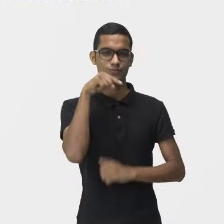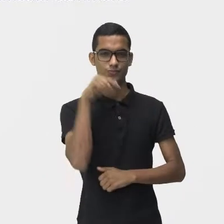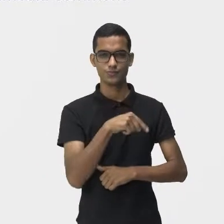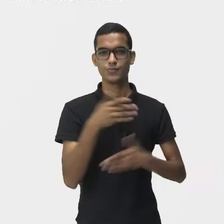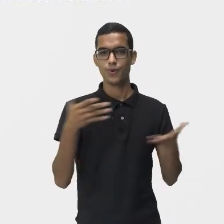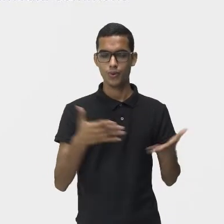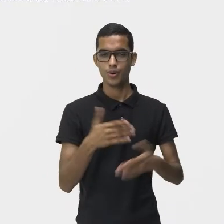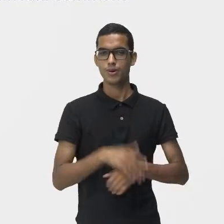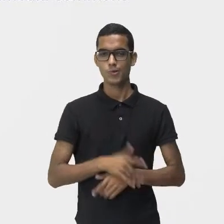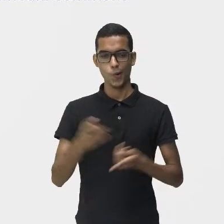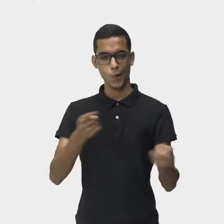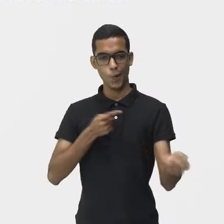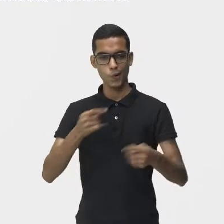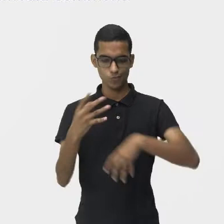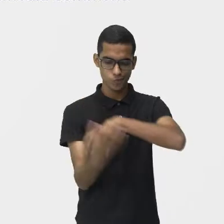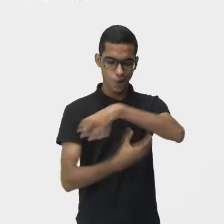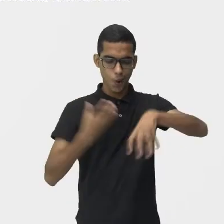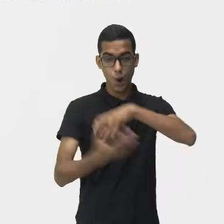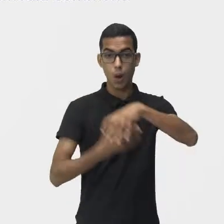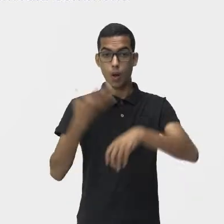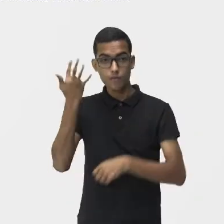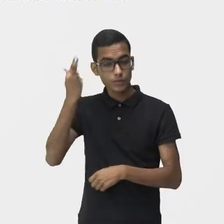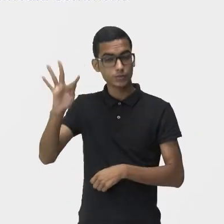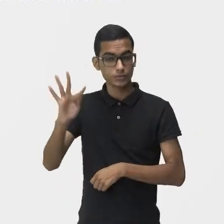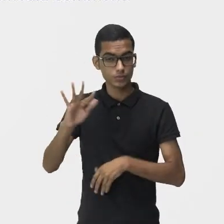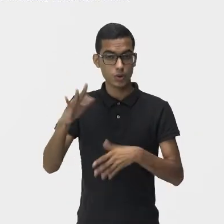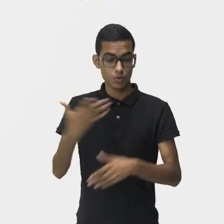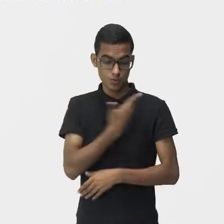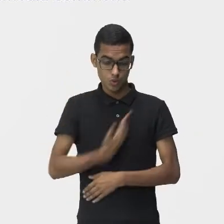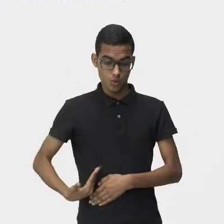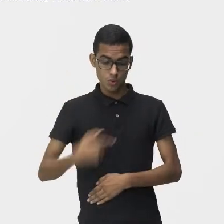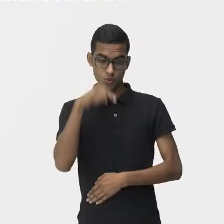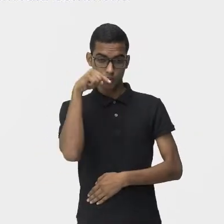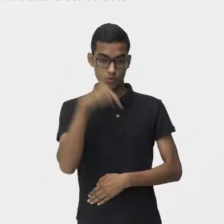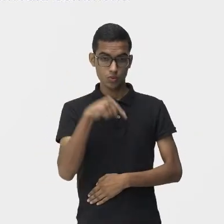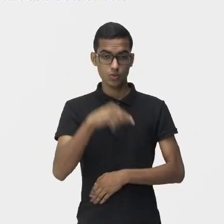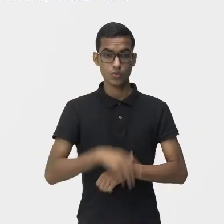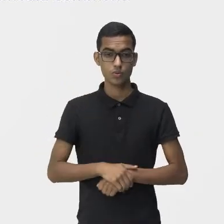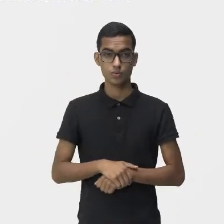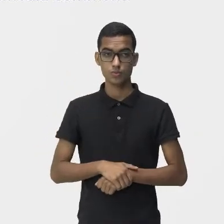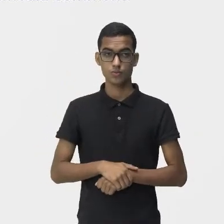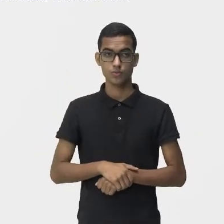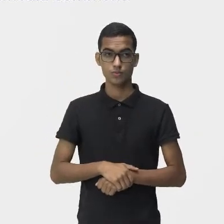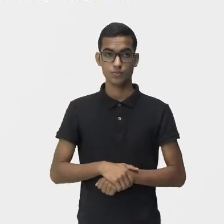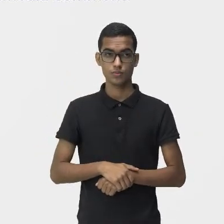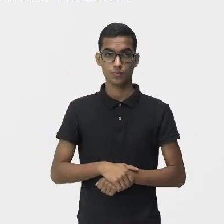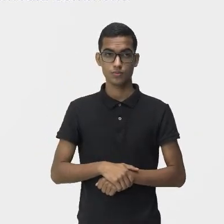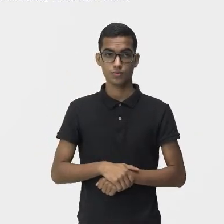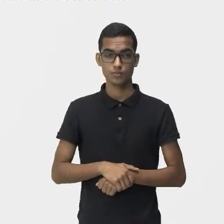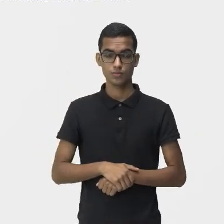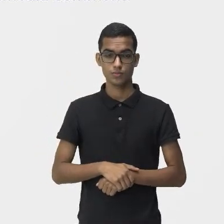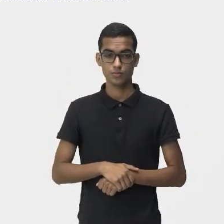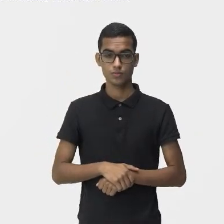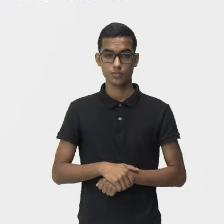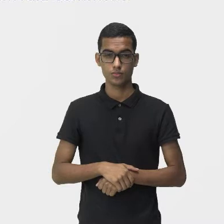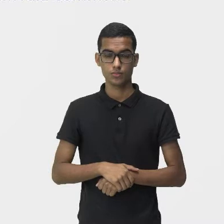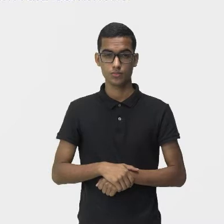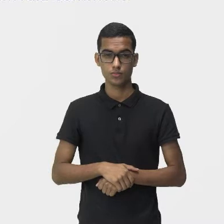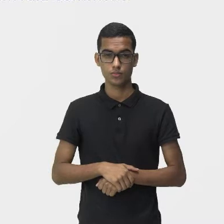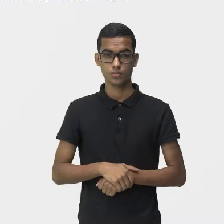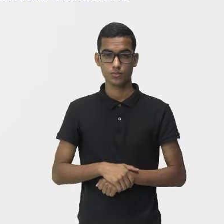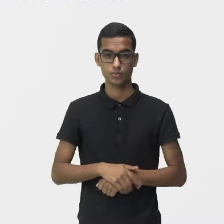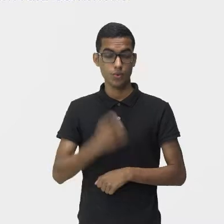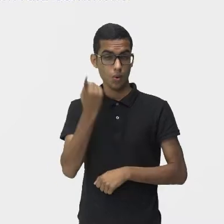a Revolução. Então, com o governo dos jacobinos, sob a administração dos jacobinos, nós vamos